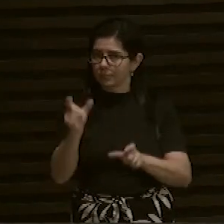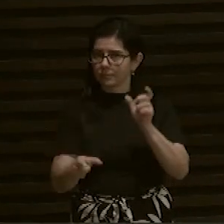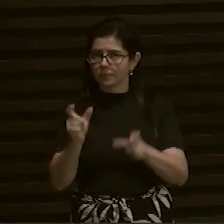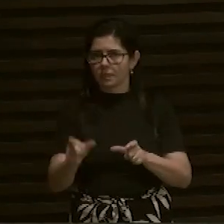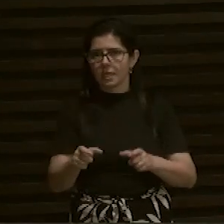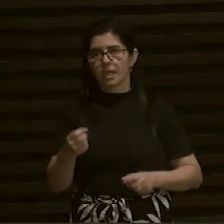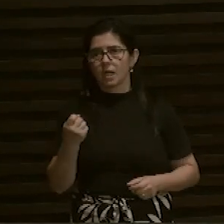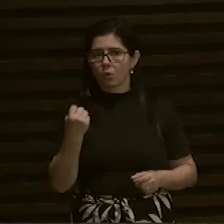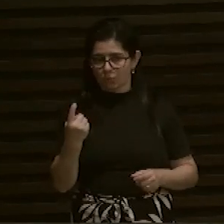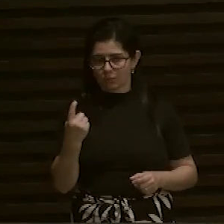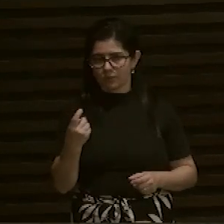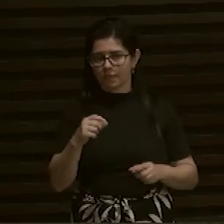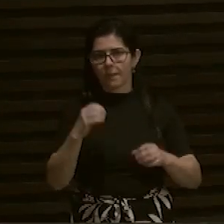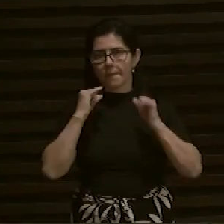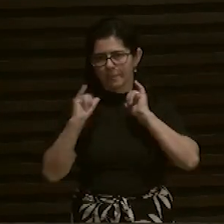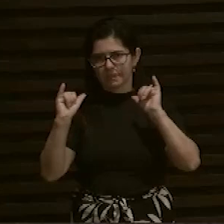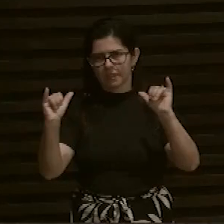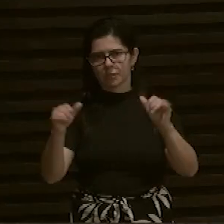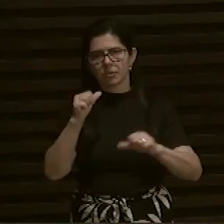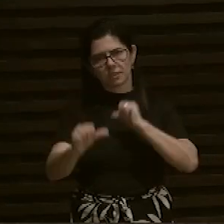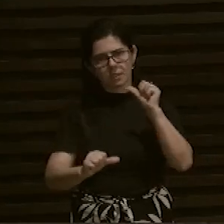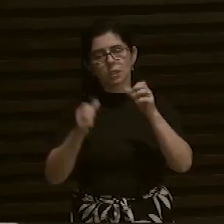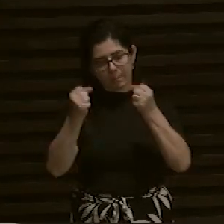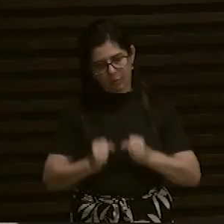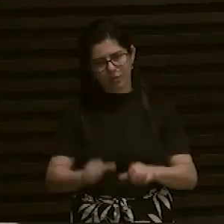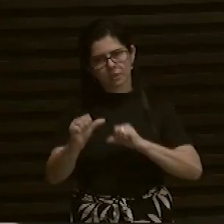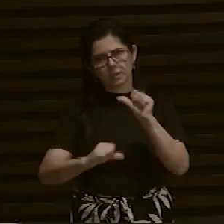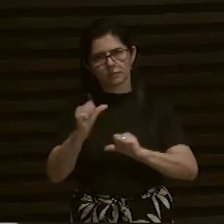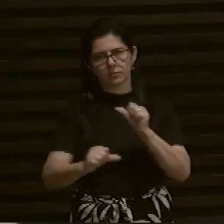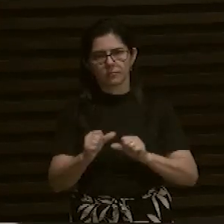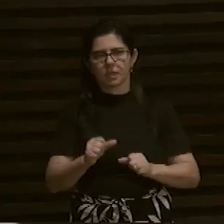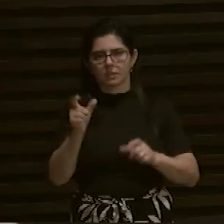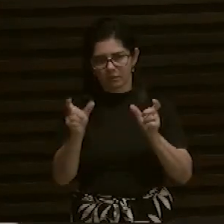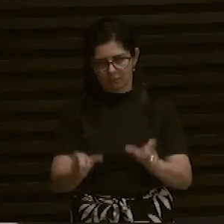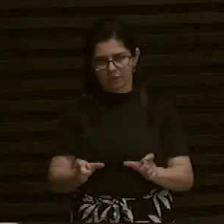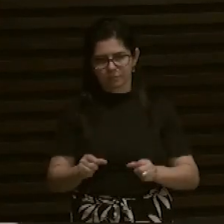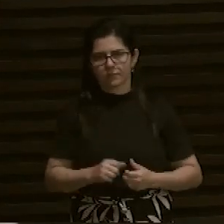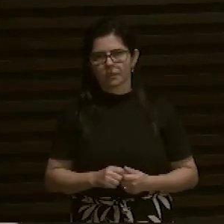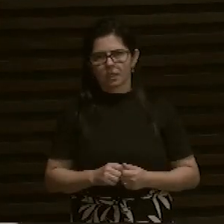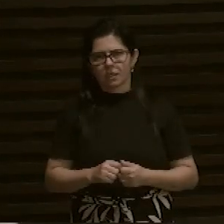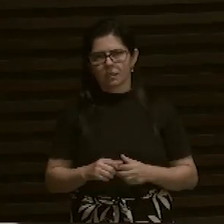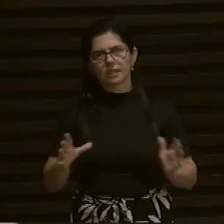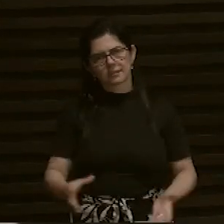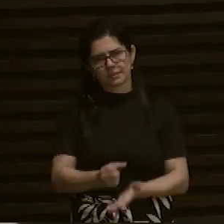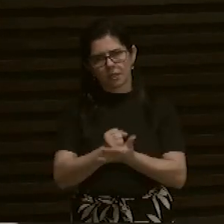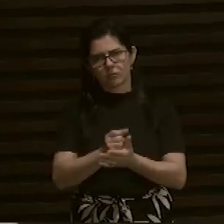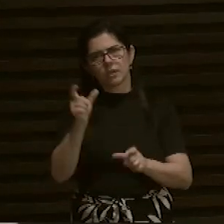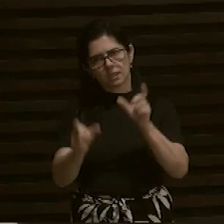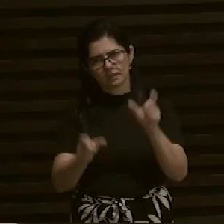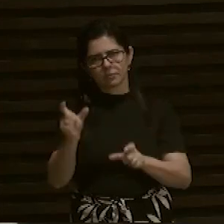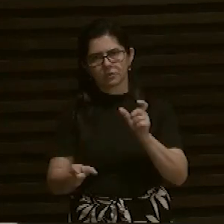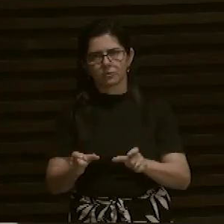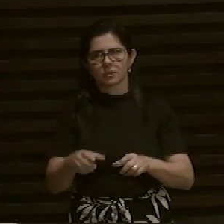pode transformar de fato o ser humano. Que o evangelho é o que o Senhor usa para salvar a humanidade. É o poder de Deus para a